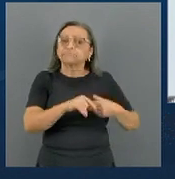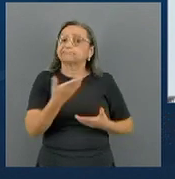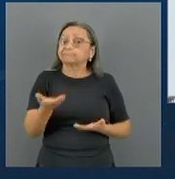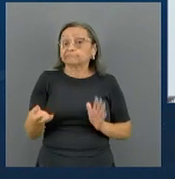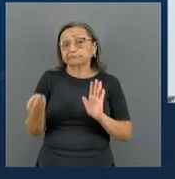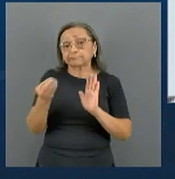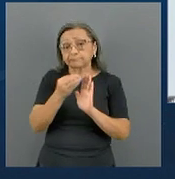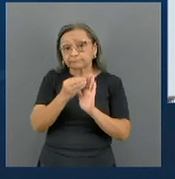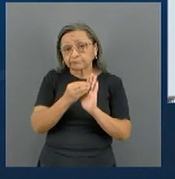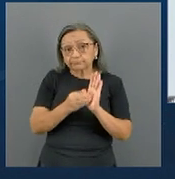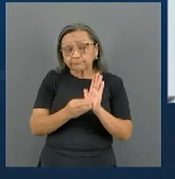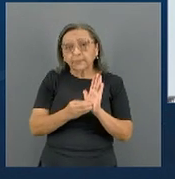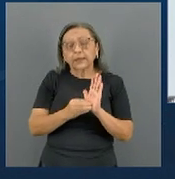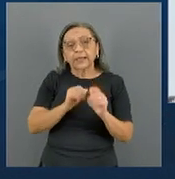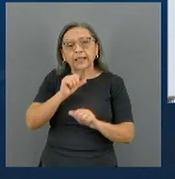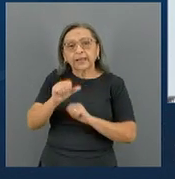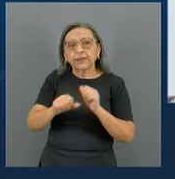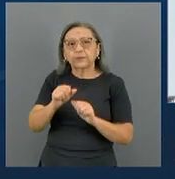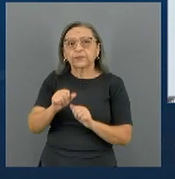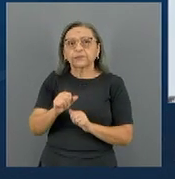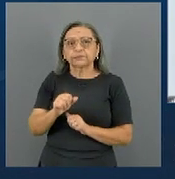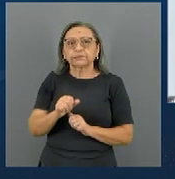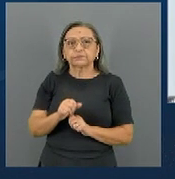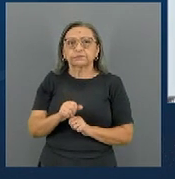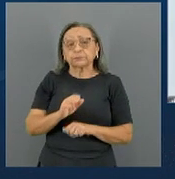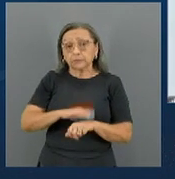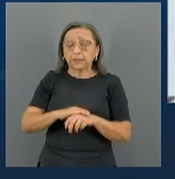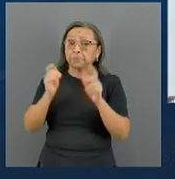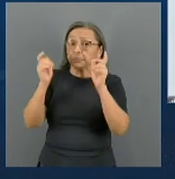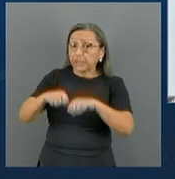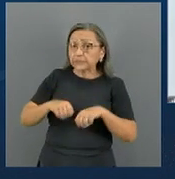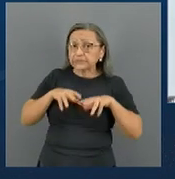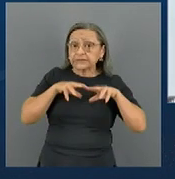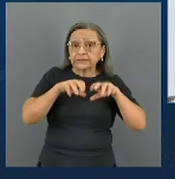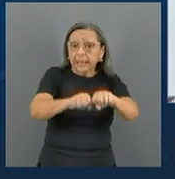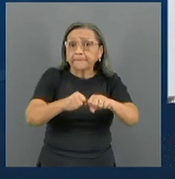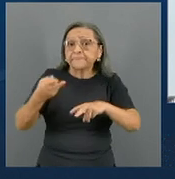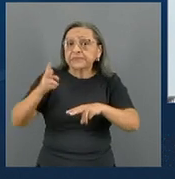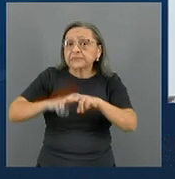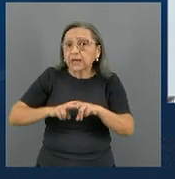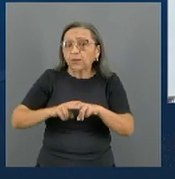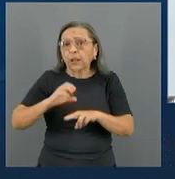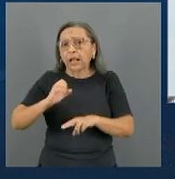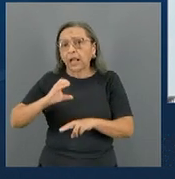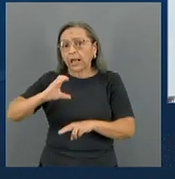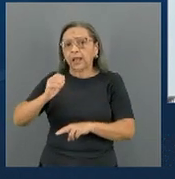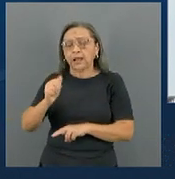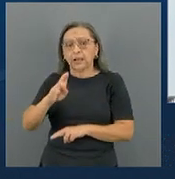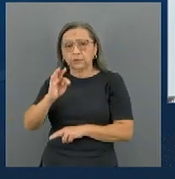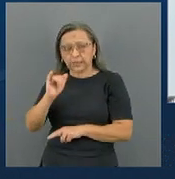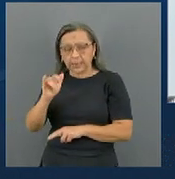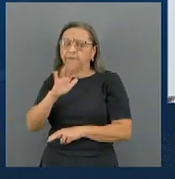prever aquela alternatividade das possibilidades da prisão cautelar vão auxiliar muito,